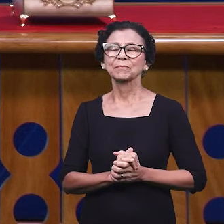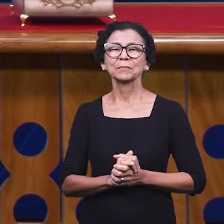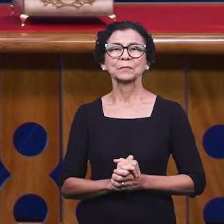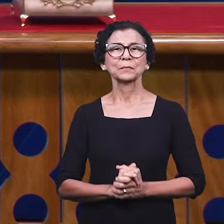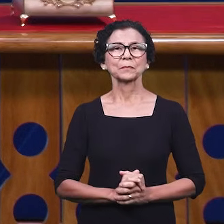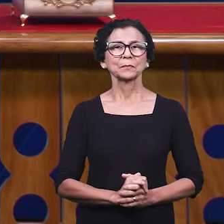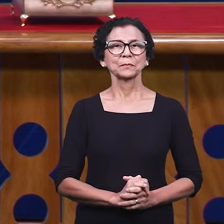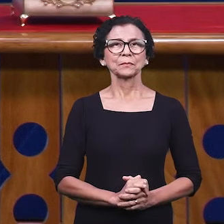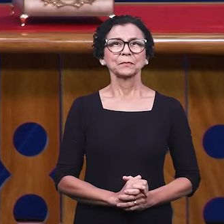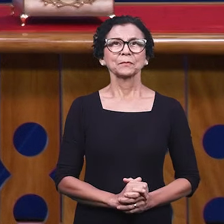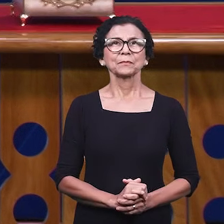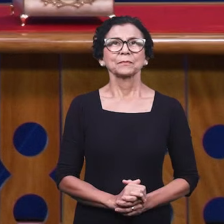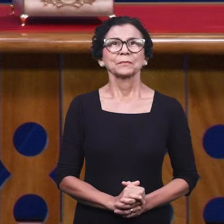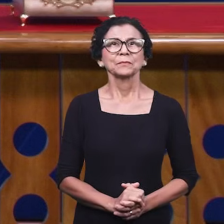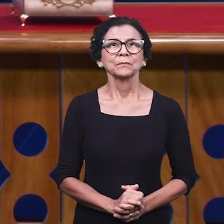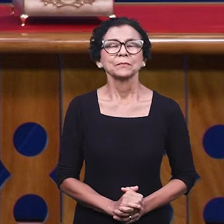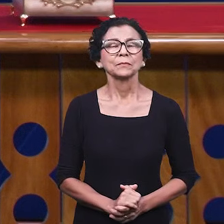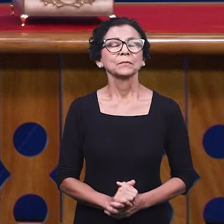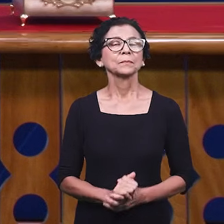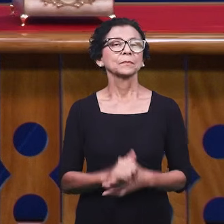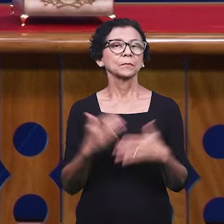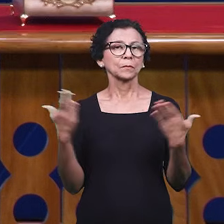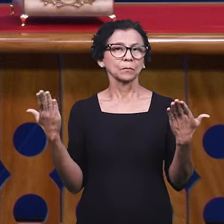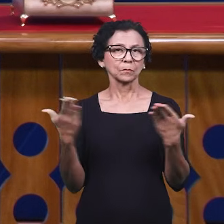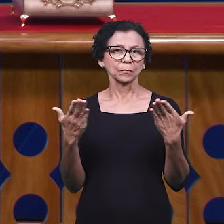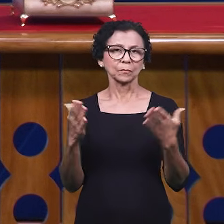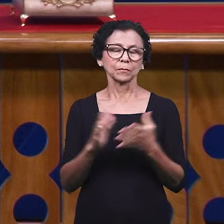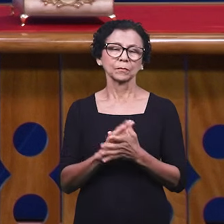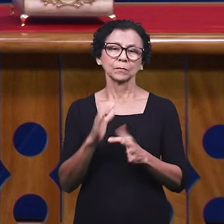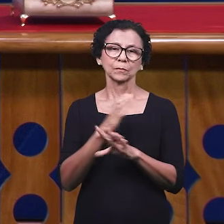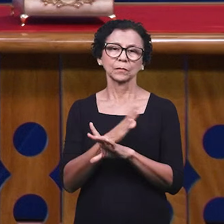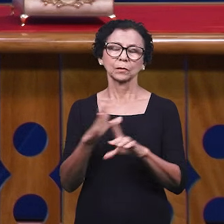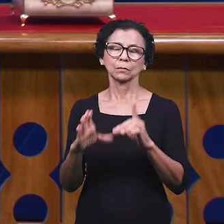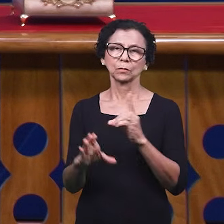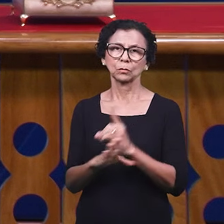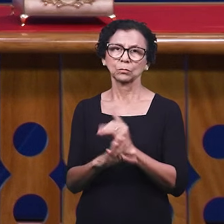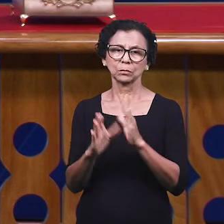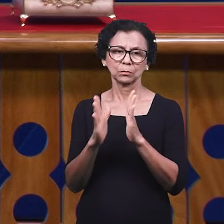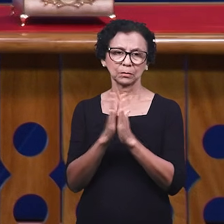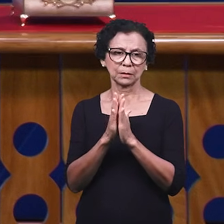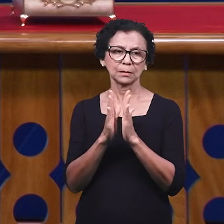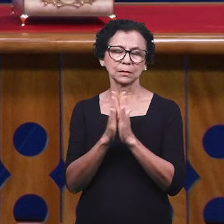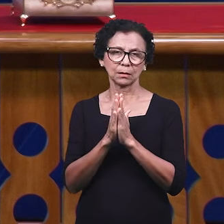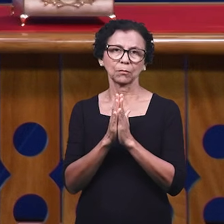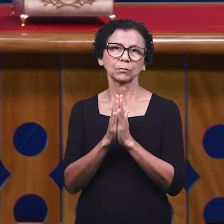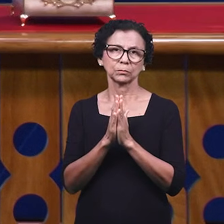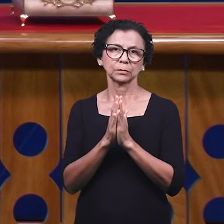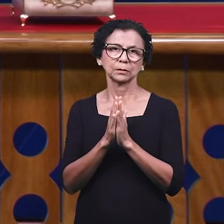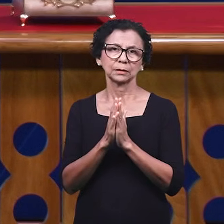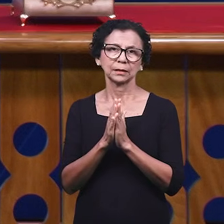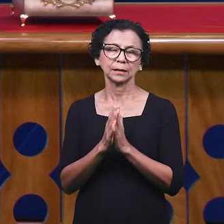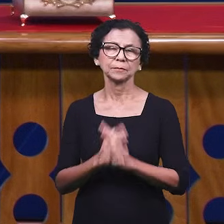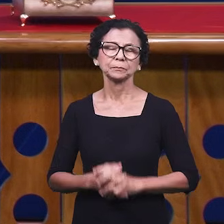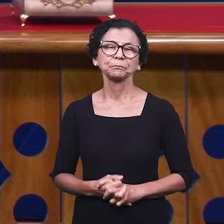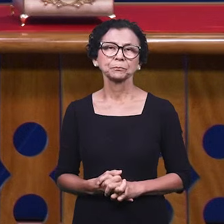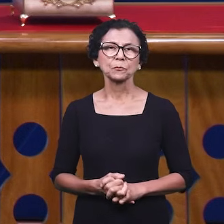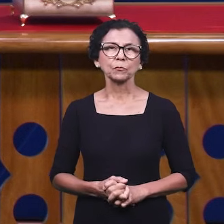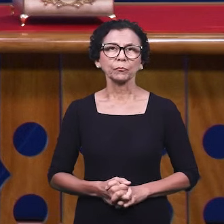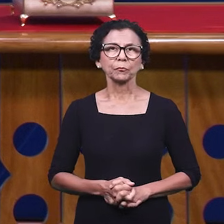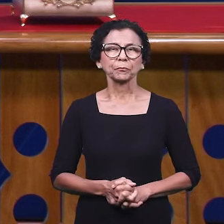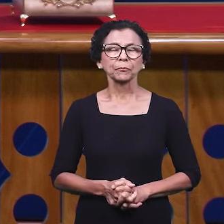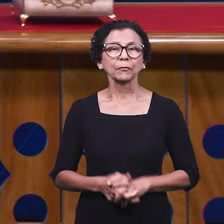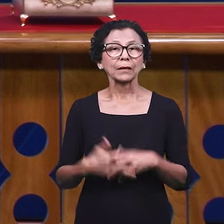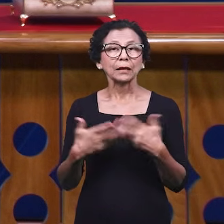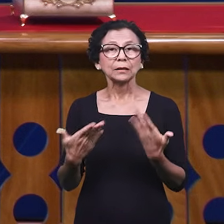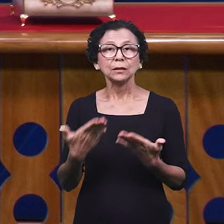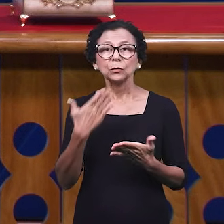Então, entra na presença do rei. Esse é o ponto, né? É um culto de oração, e é um culto para a gente entrar na presença do rei. E perceba que o profeta não só